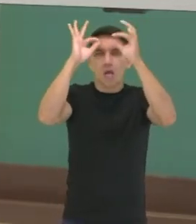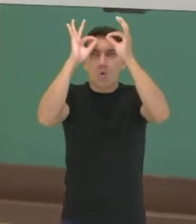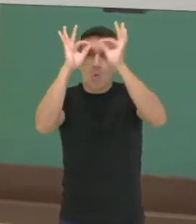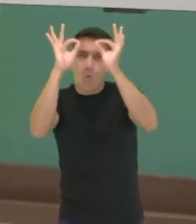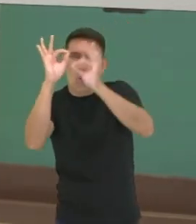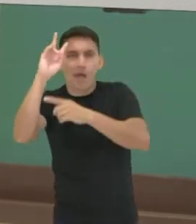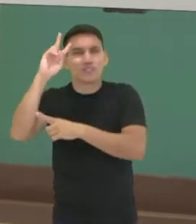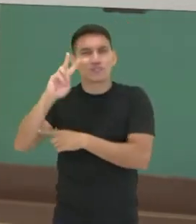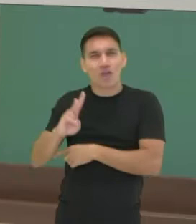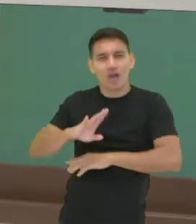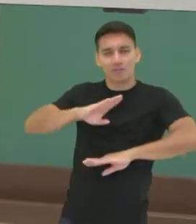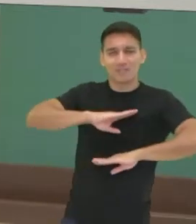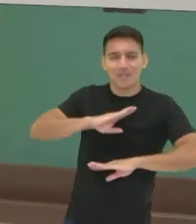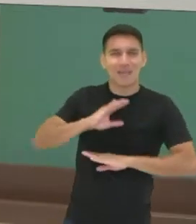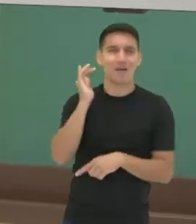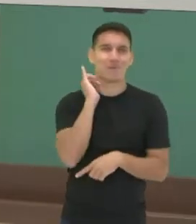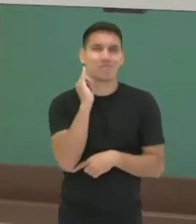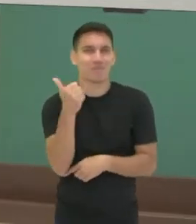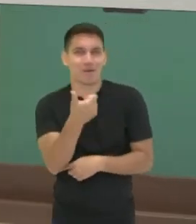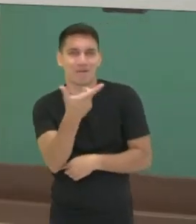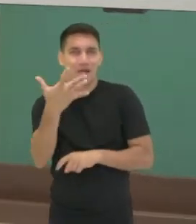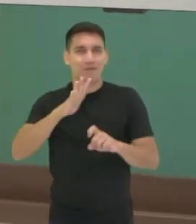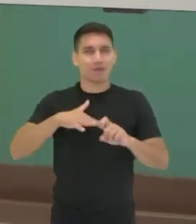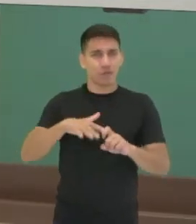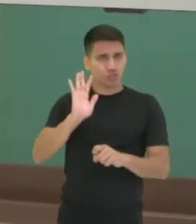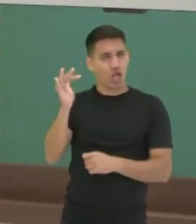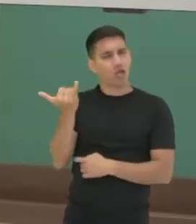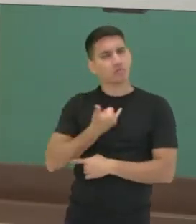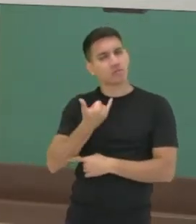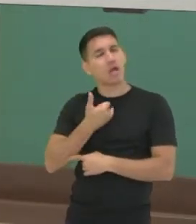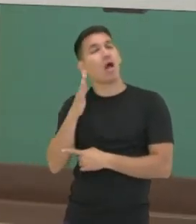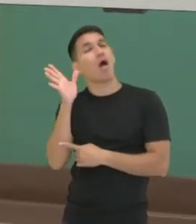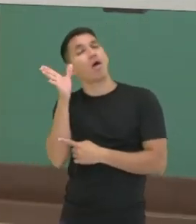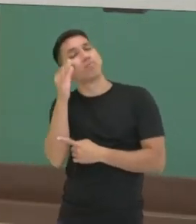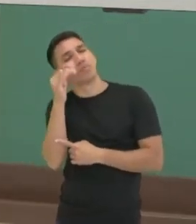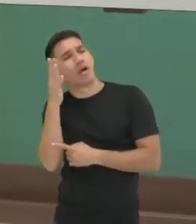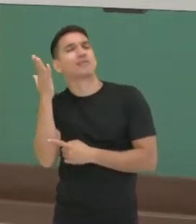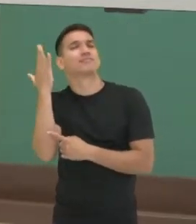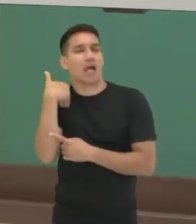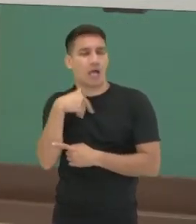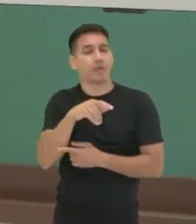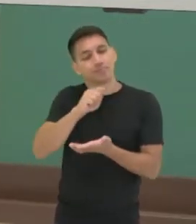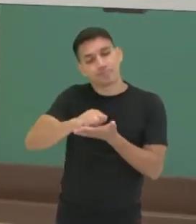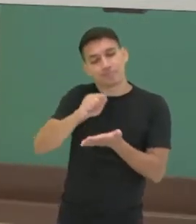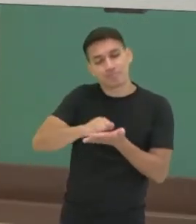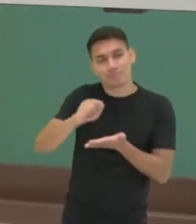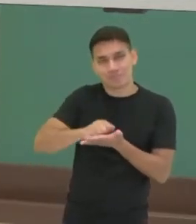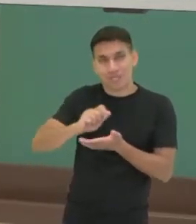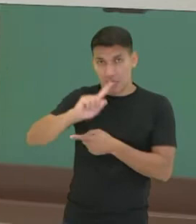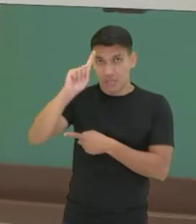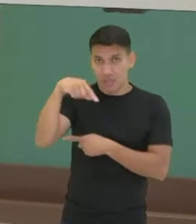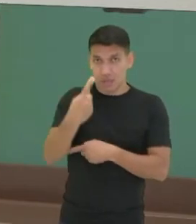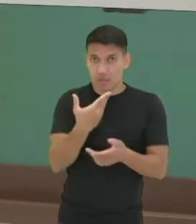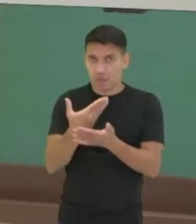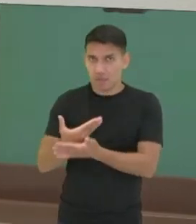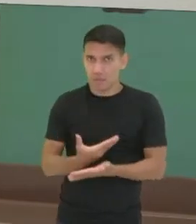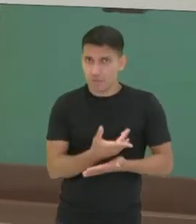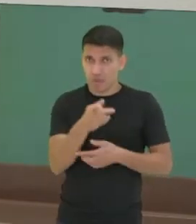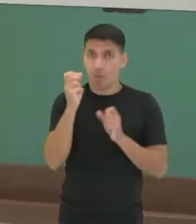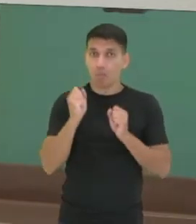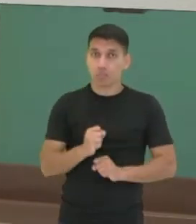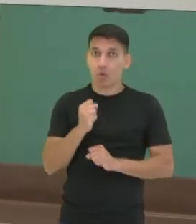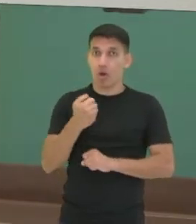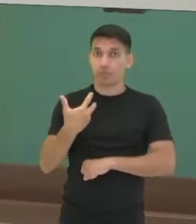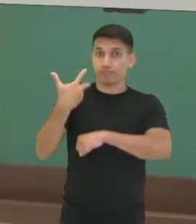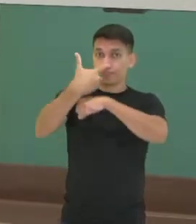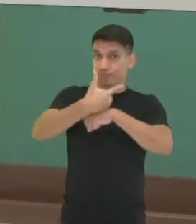algum causo, algum conto, alguma lenda, algum mito que você ouviu e escreva no papel. Depois da nossa aula, você pode gravar